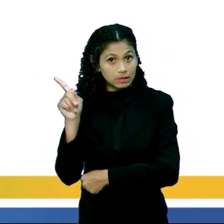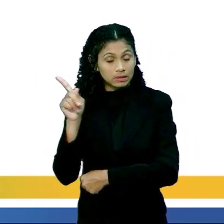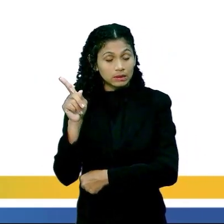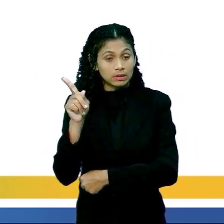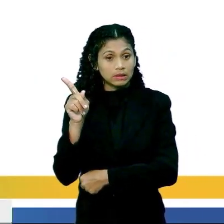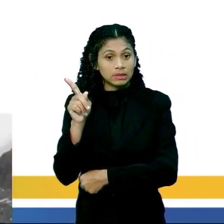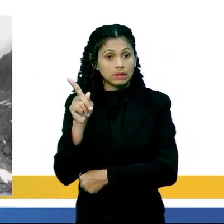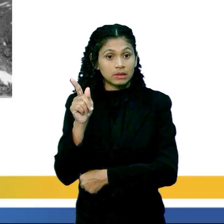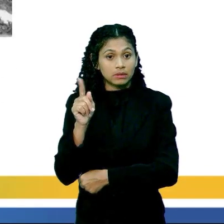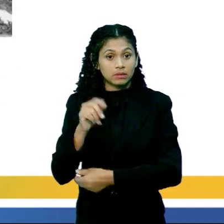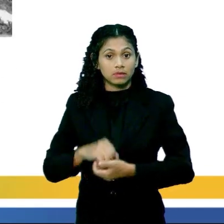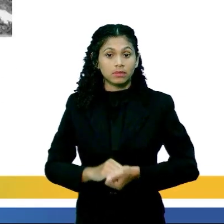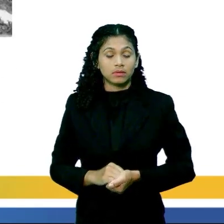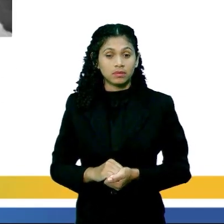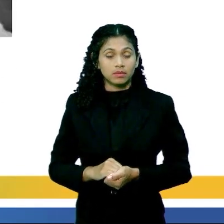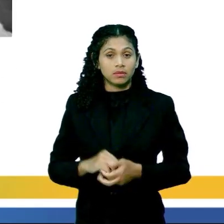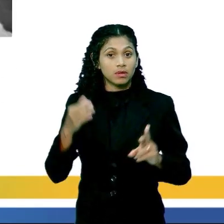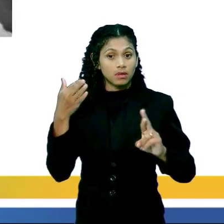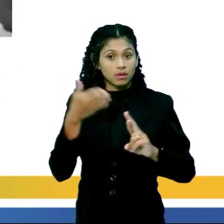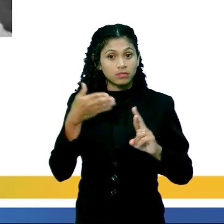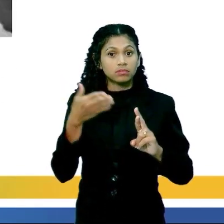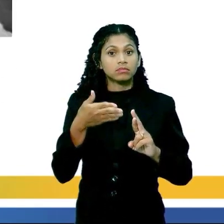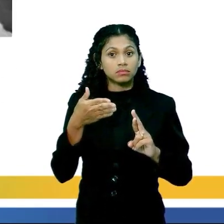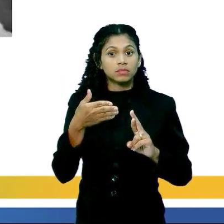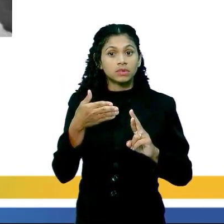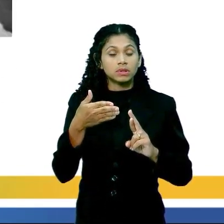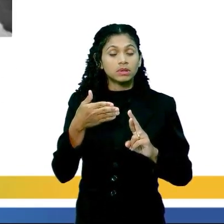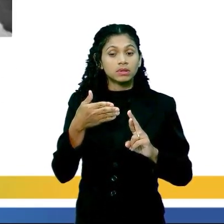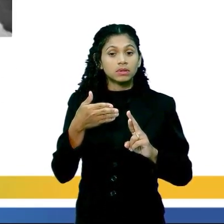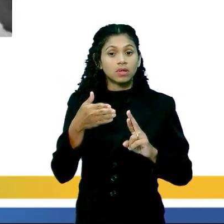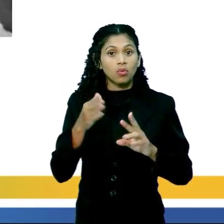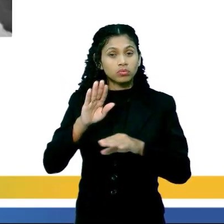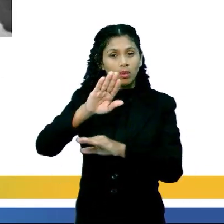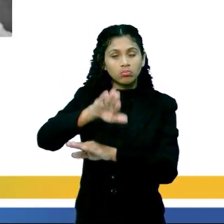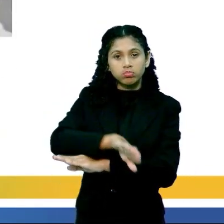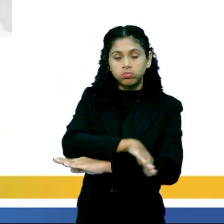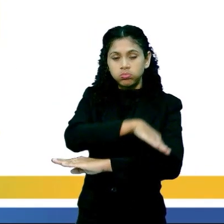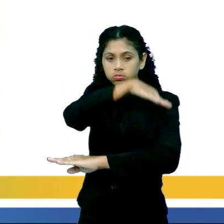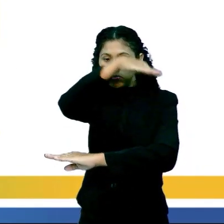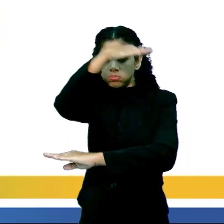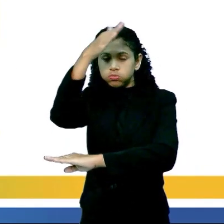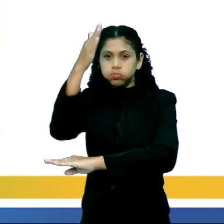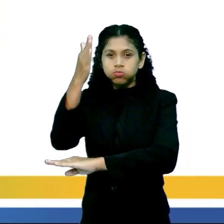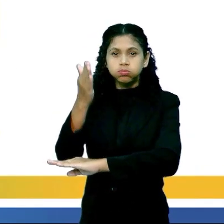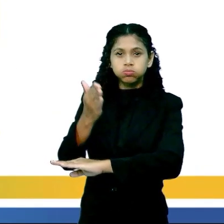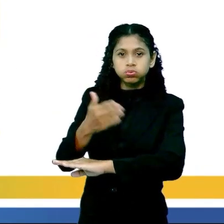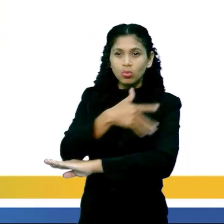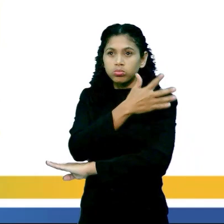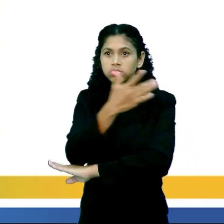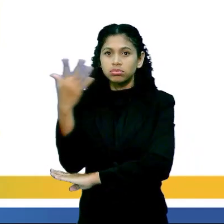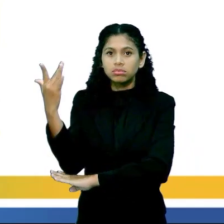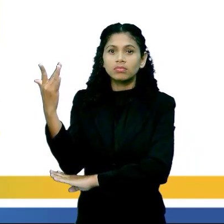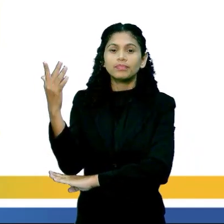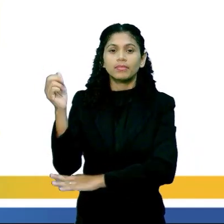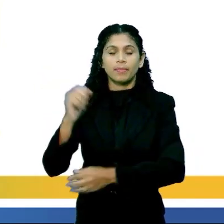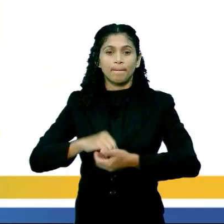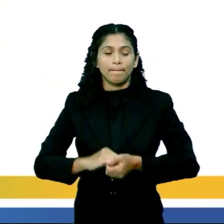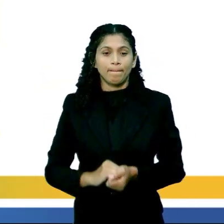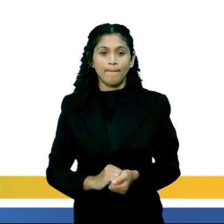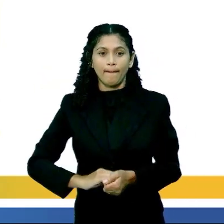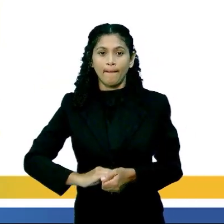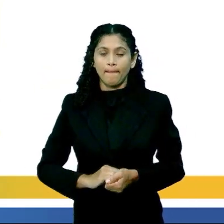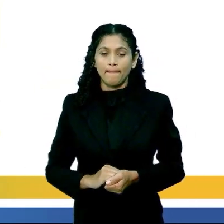quer dizer que é a serra montanha, né? Um local, tá? E aí é um